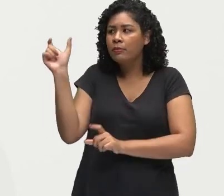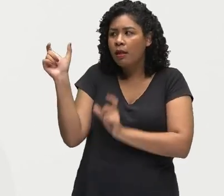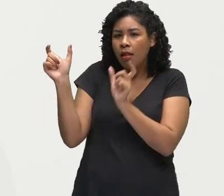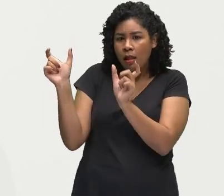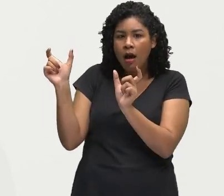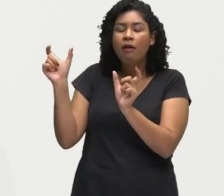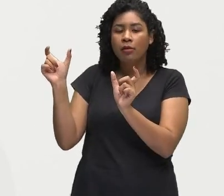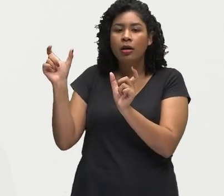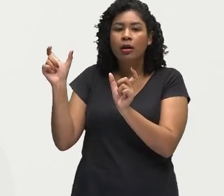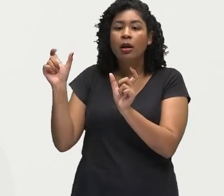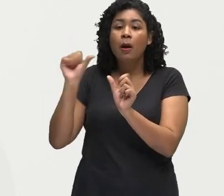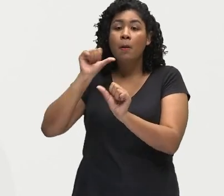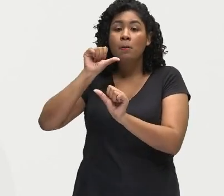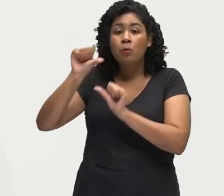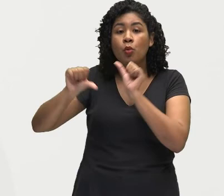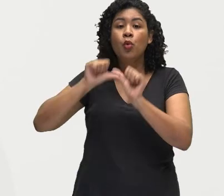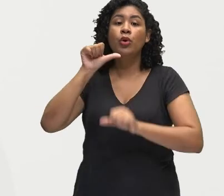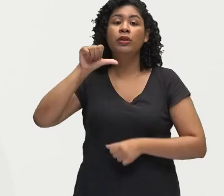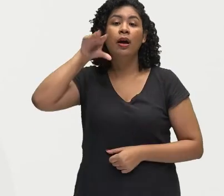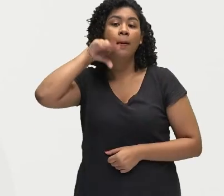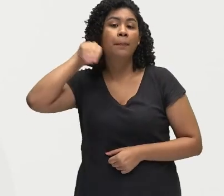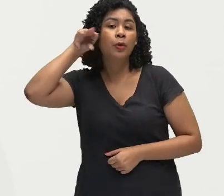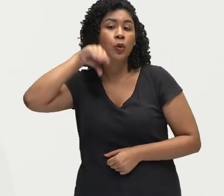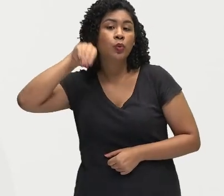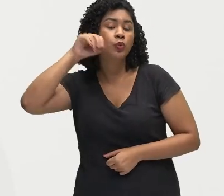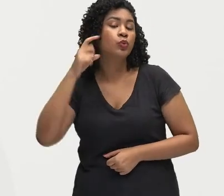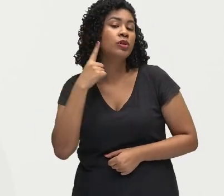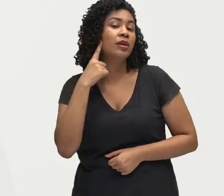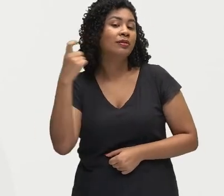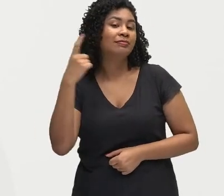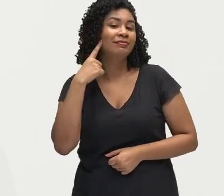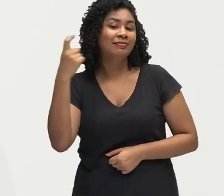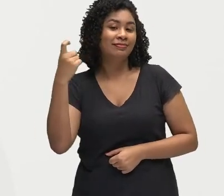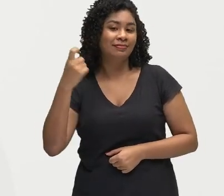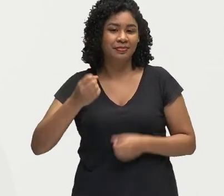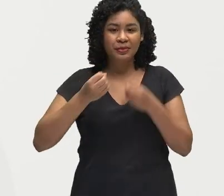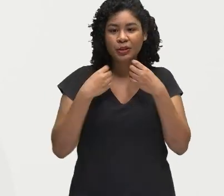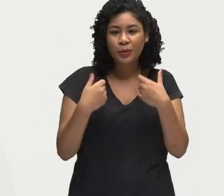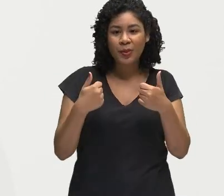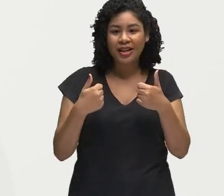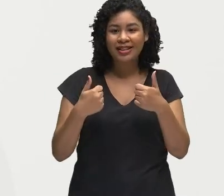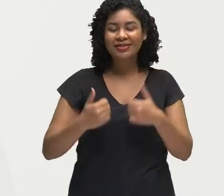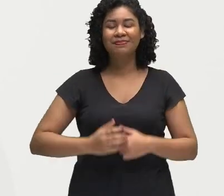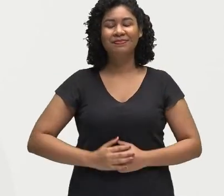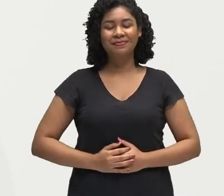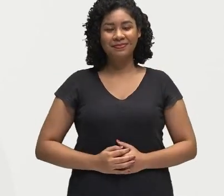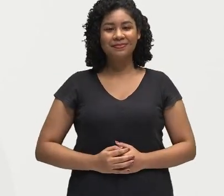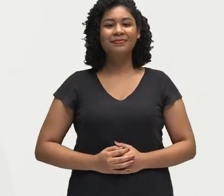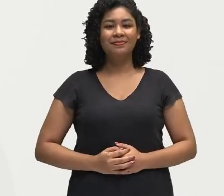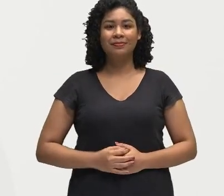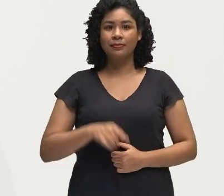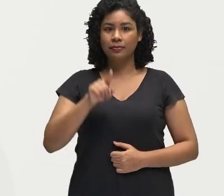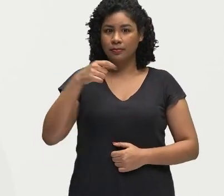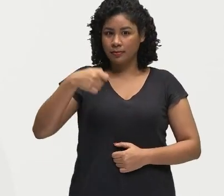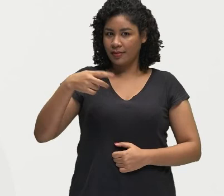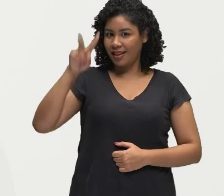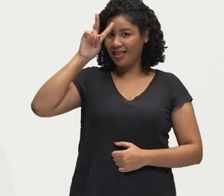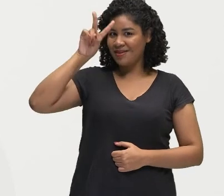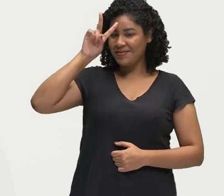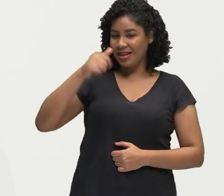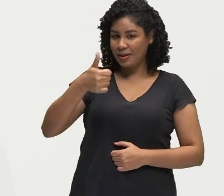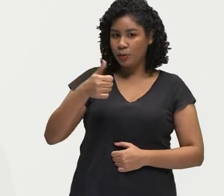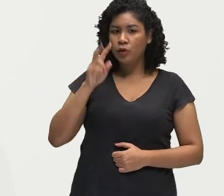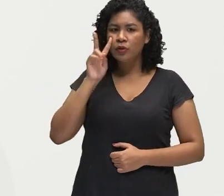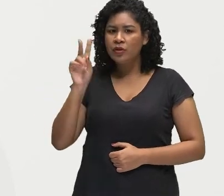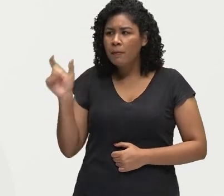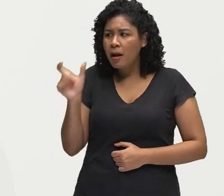verbo ler, fica como se fosse a pronúncia da cor vermelha, red. Tudo bem? Então é só você lembrar. Apareceu o verbo